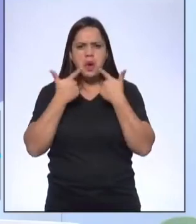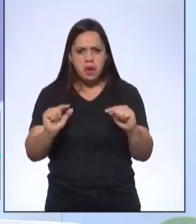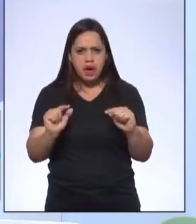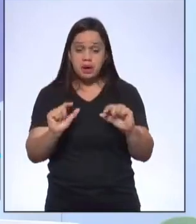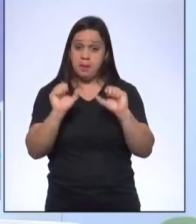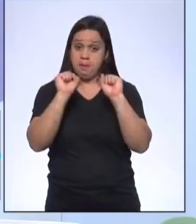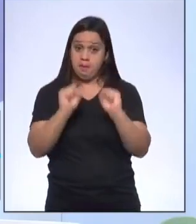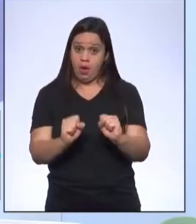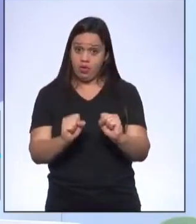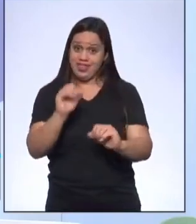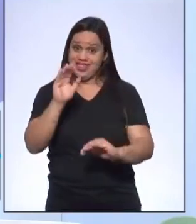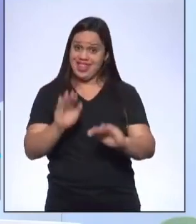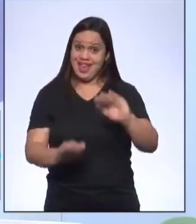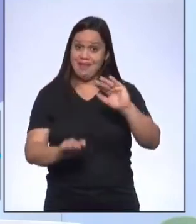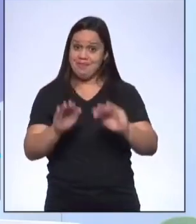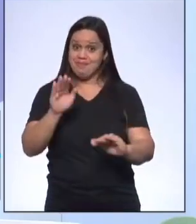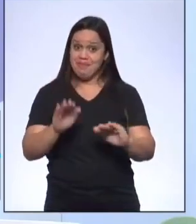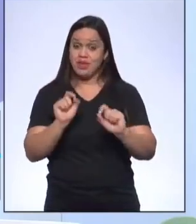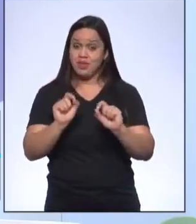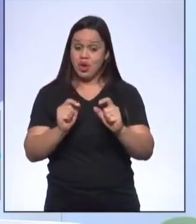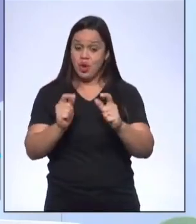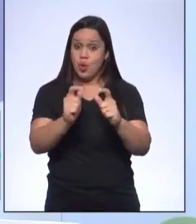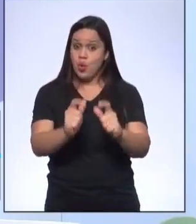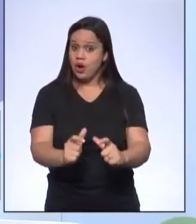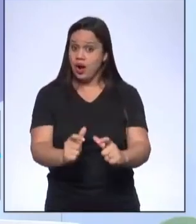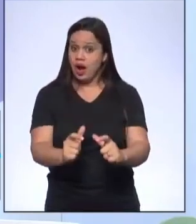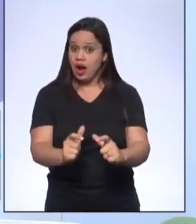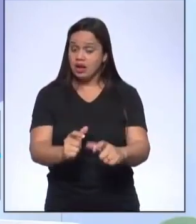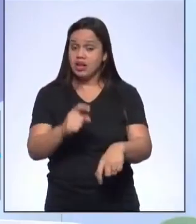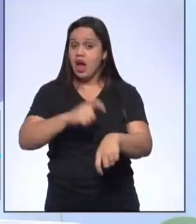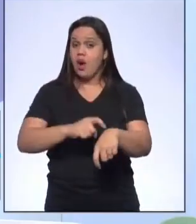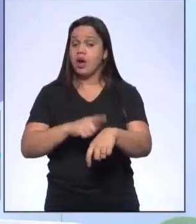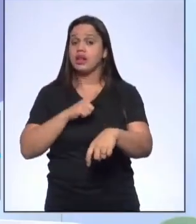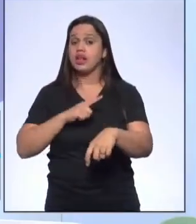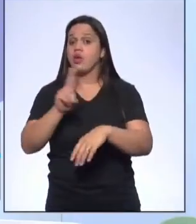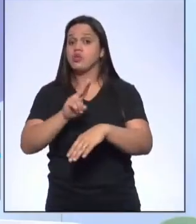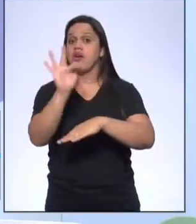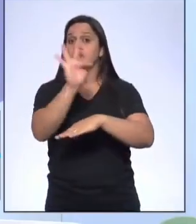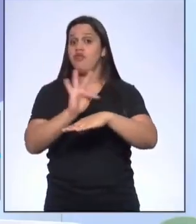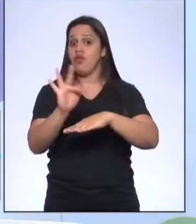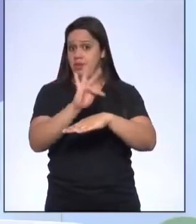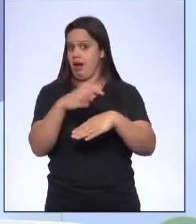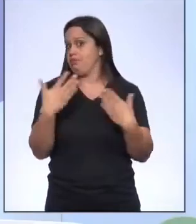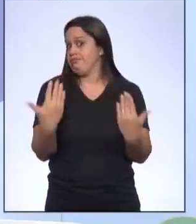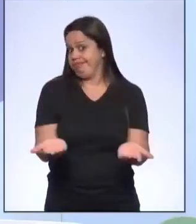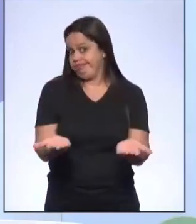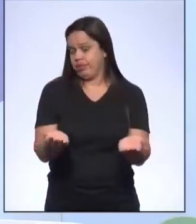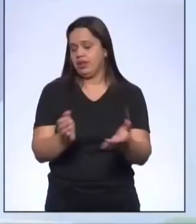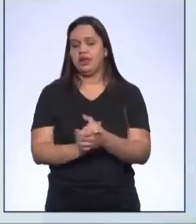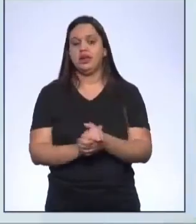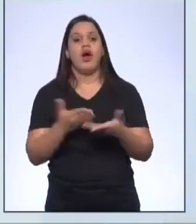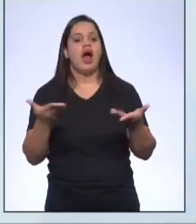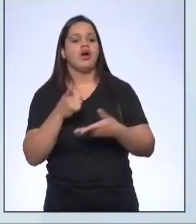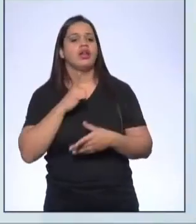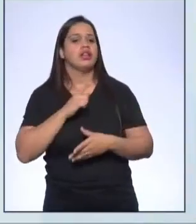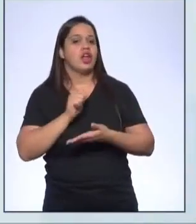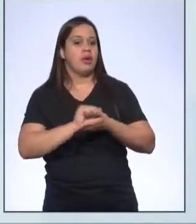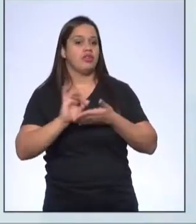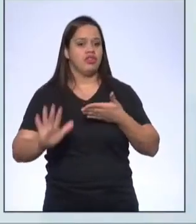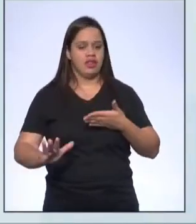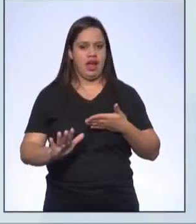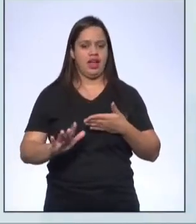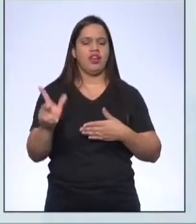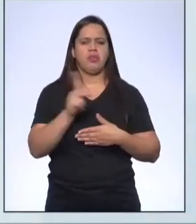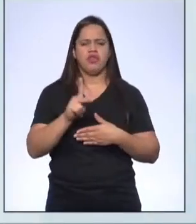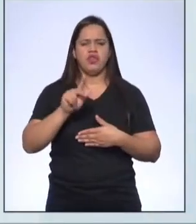Pode. Depende do momento. Exatamente, quando ela é mais adequada. Aí, eu deixei uma tarefa para as professoras, professora Adriana, né, que foi a que